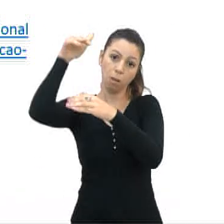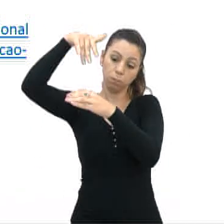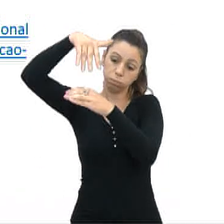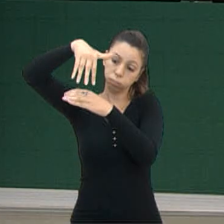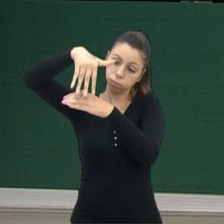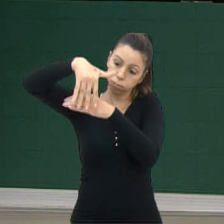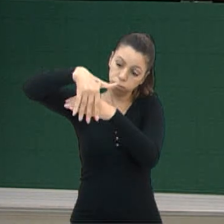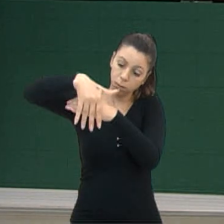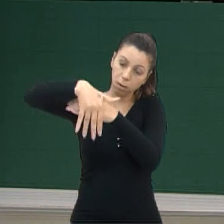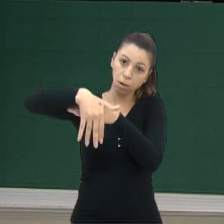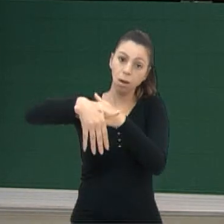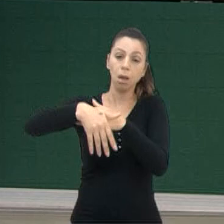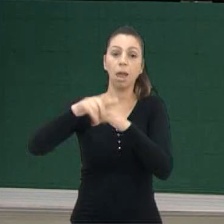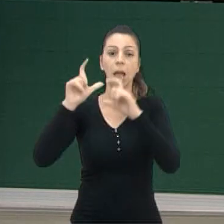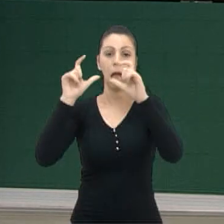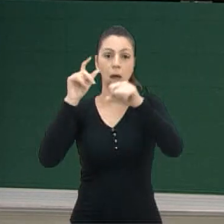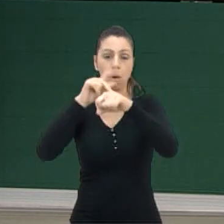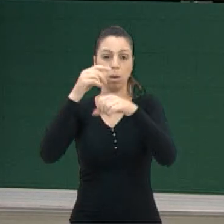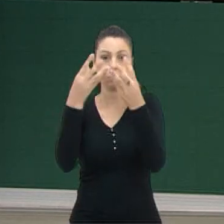então a rocha derretida.